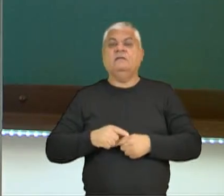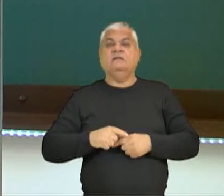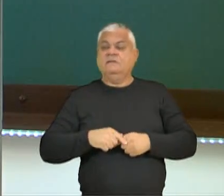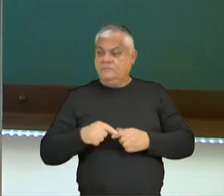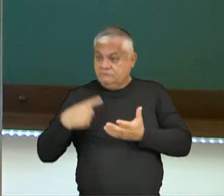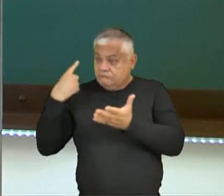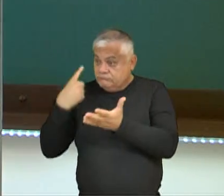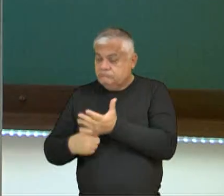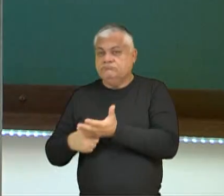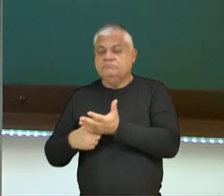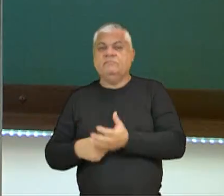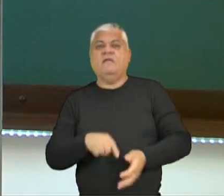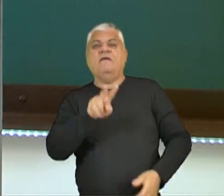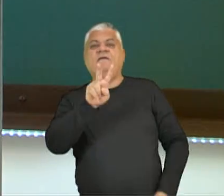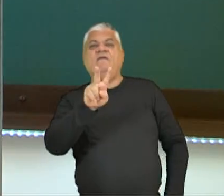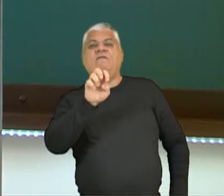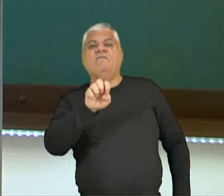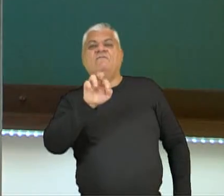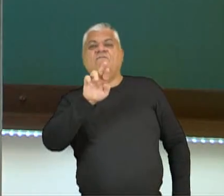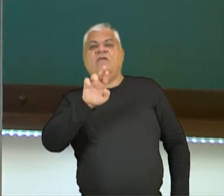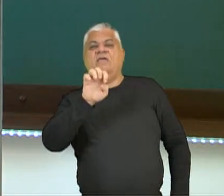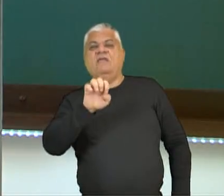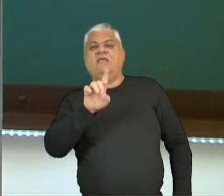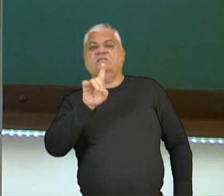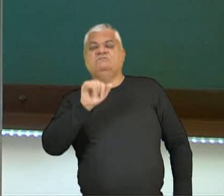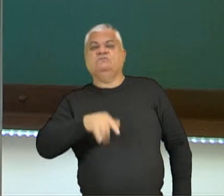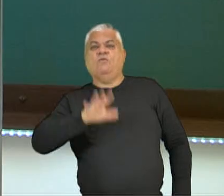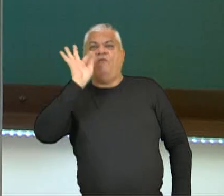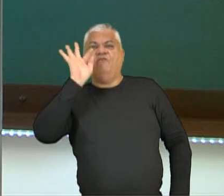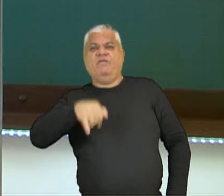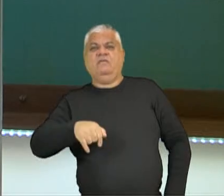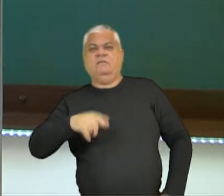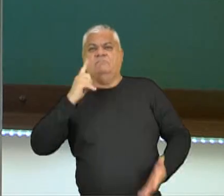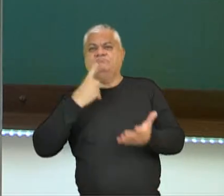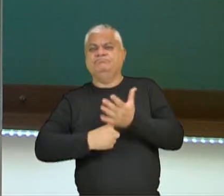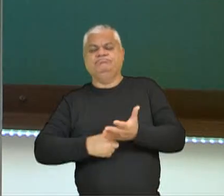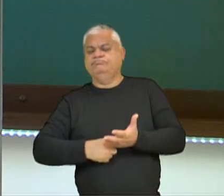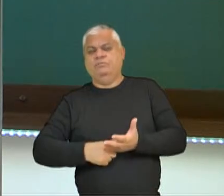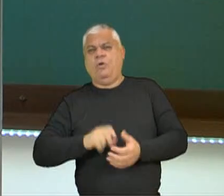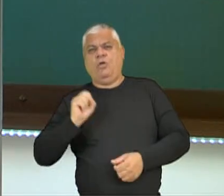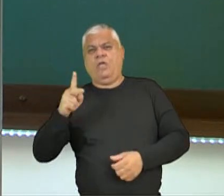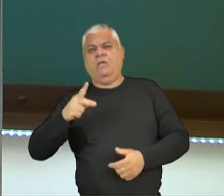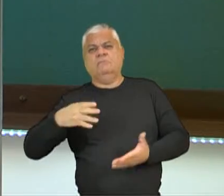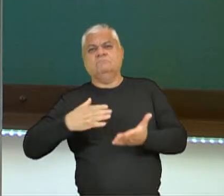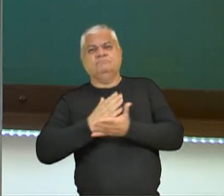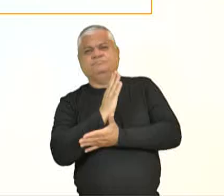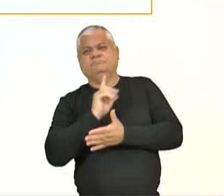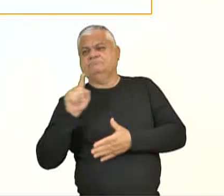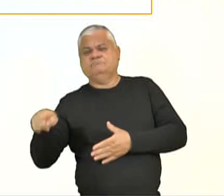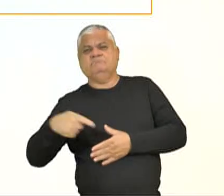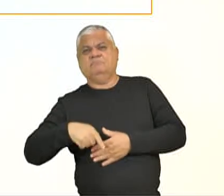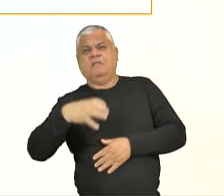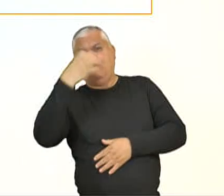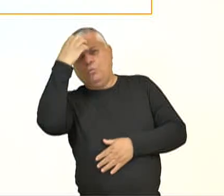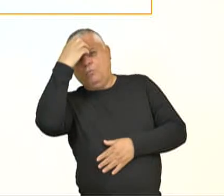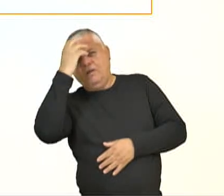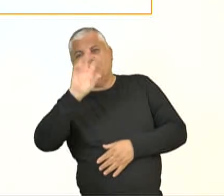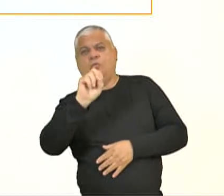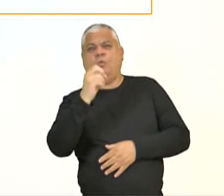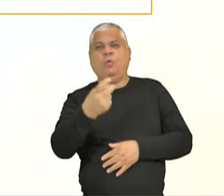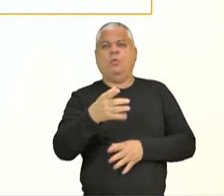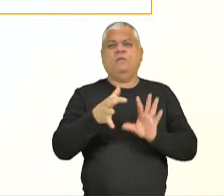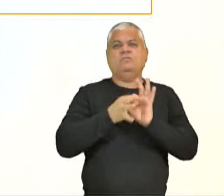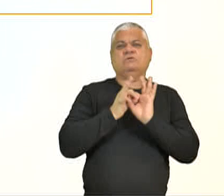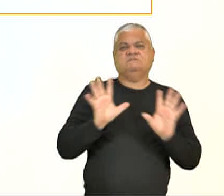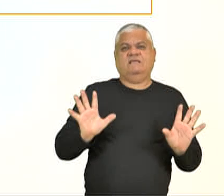Vai expressar a opinião dele, sendo contra ou a favor uma condenação. Então aqui a gente tem um pouquinho,